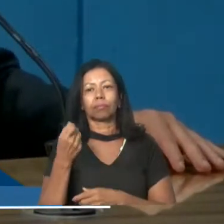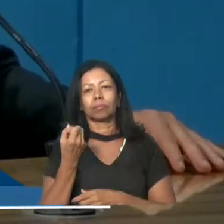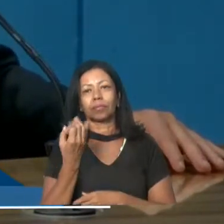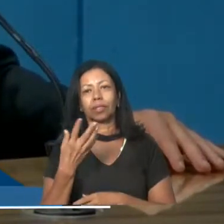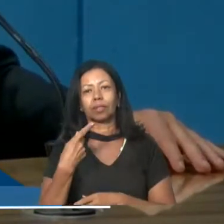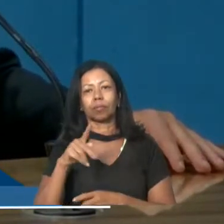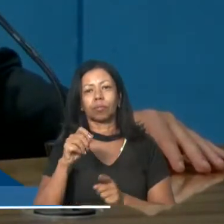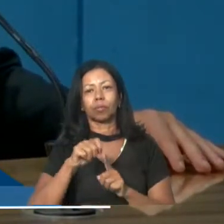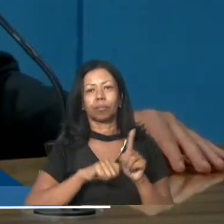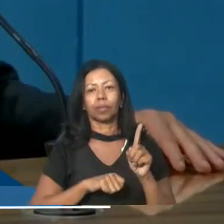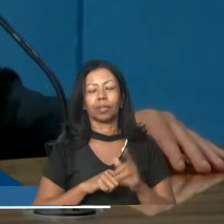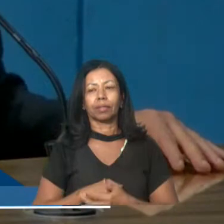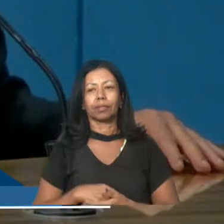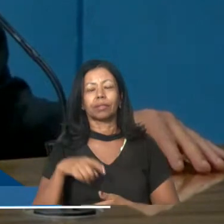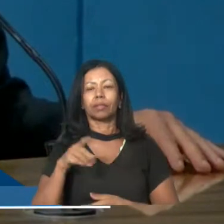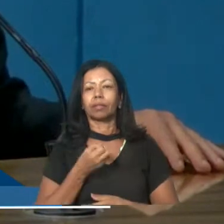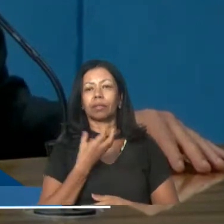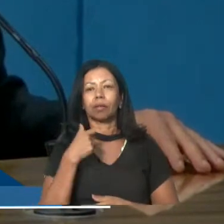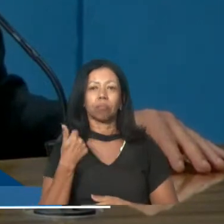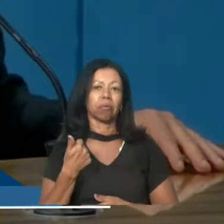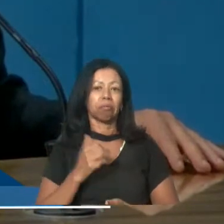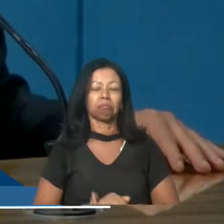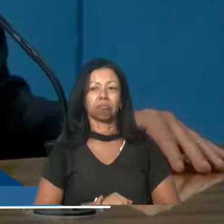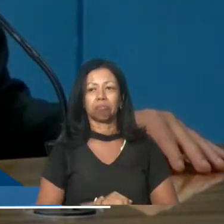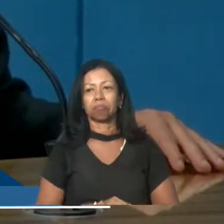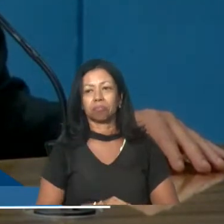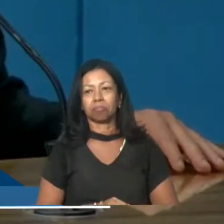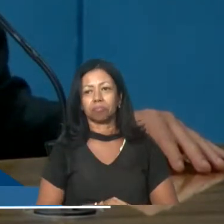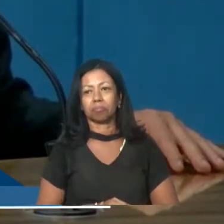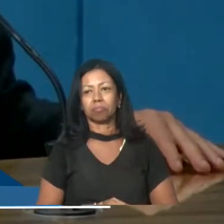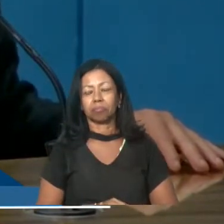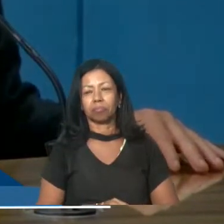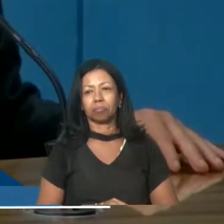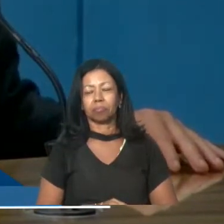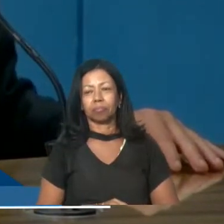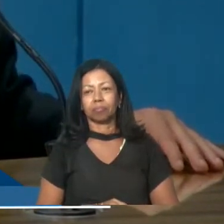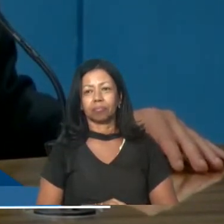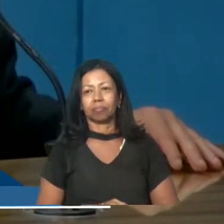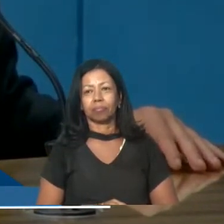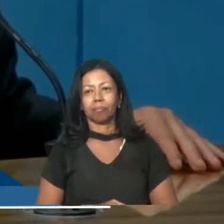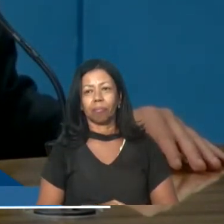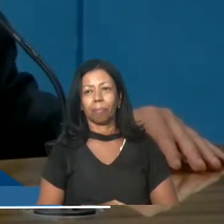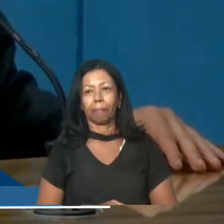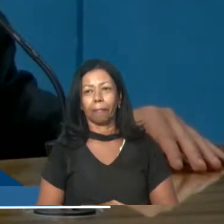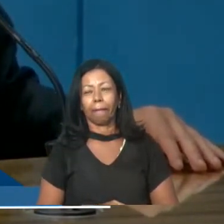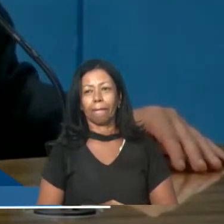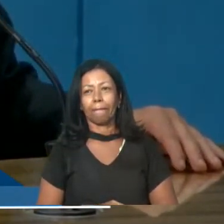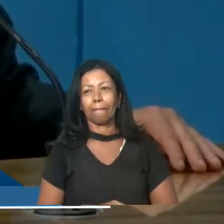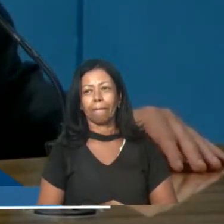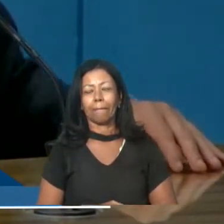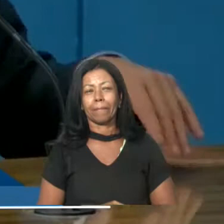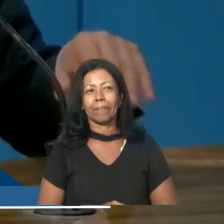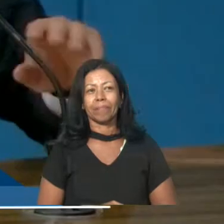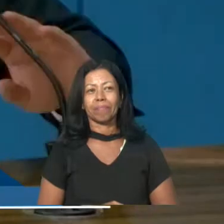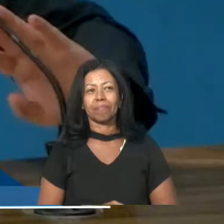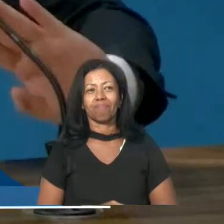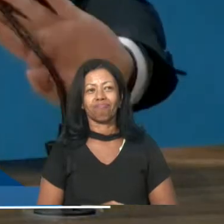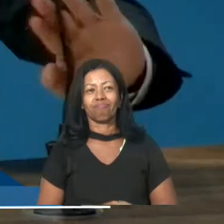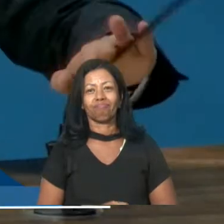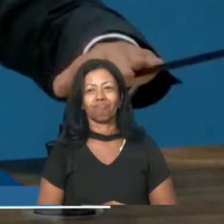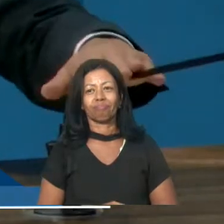colégio da região. Seria legal, já que não está chovendo. Tudo bem que tem aquela tinta lá, tipo guache, né? Mas aí se comprar uma souvenir, resolve.